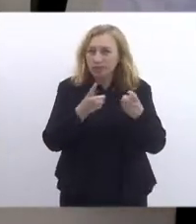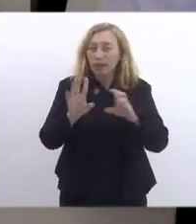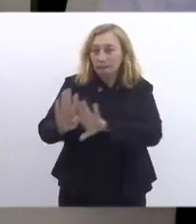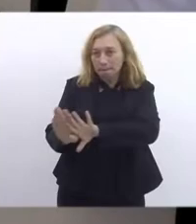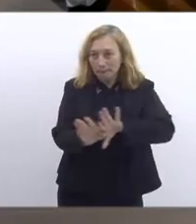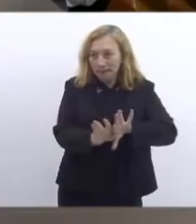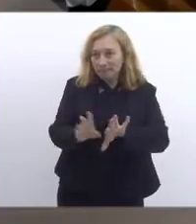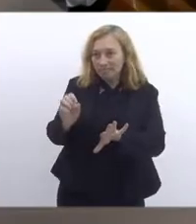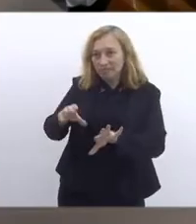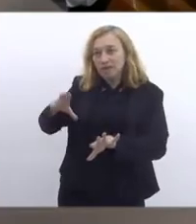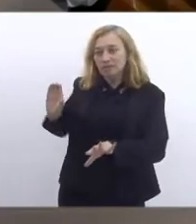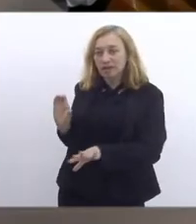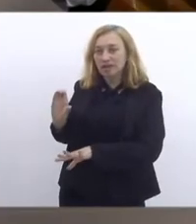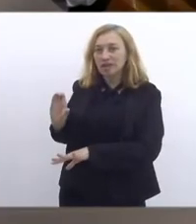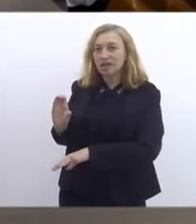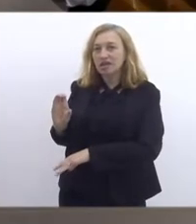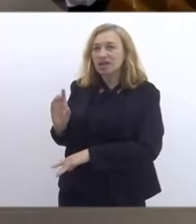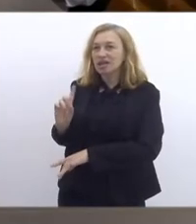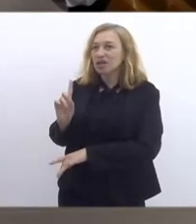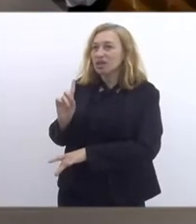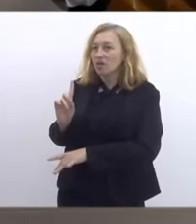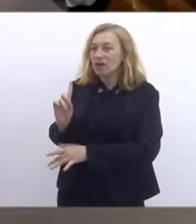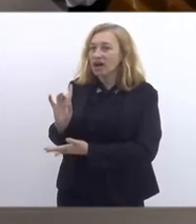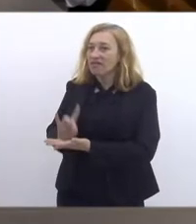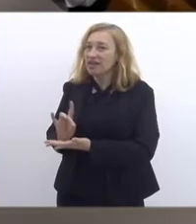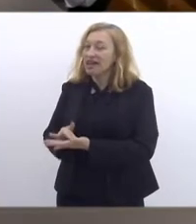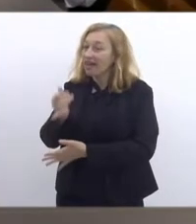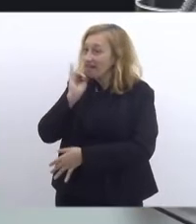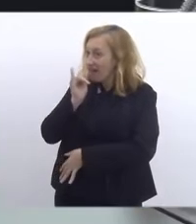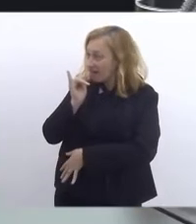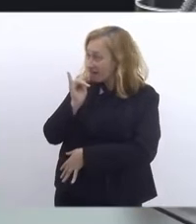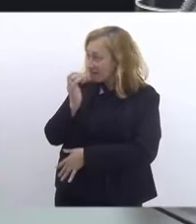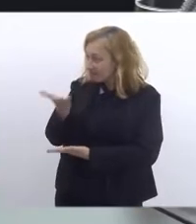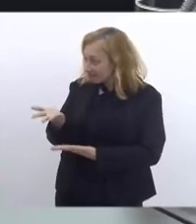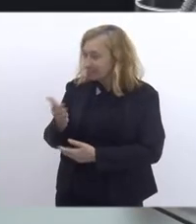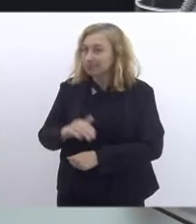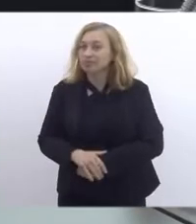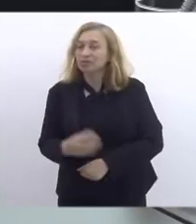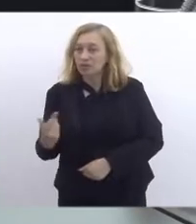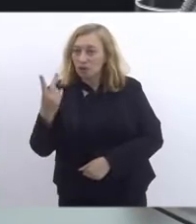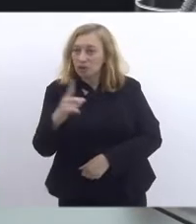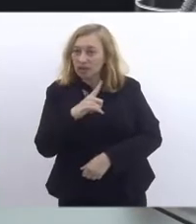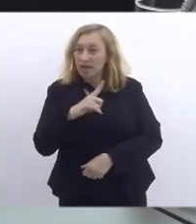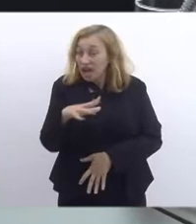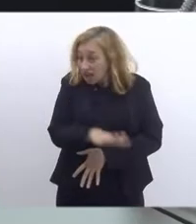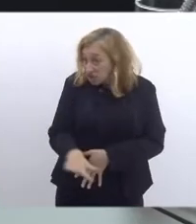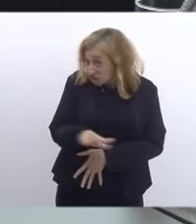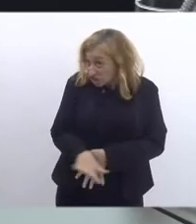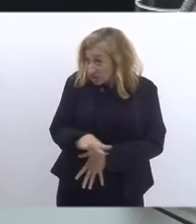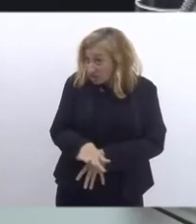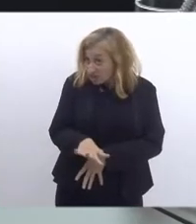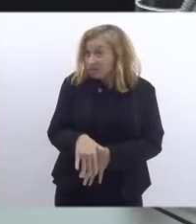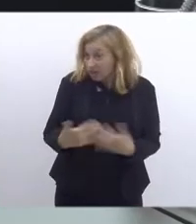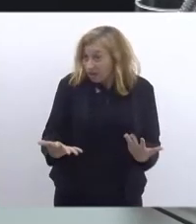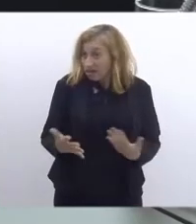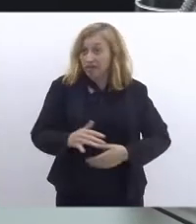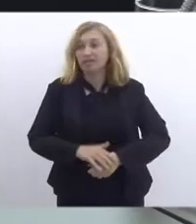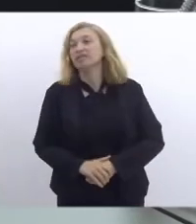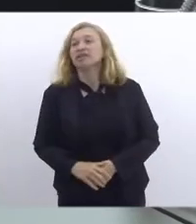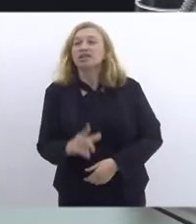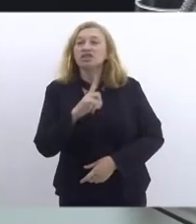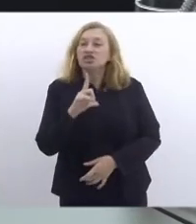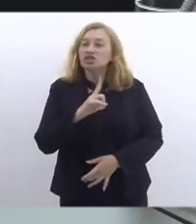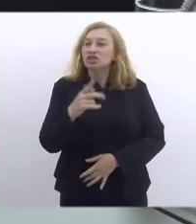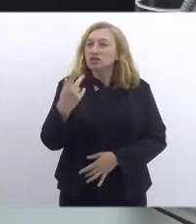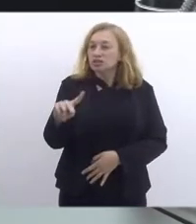tempos atuais não é a verdade, é a narrativa. As crianças estavam porque... Né? Tinham as